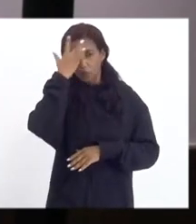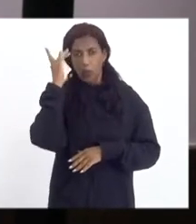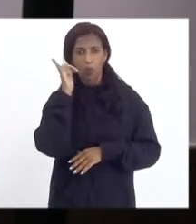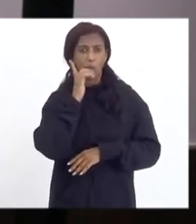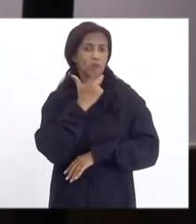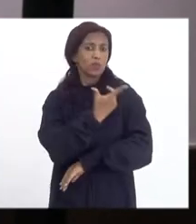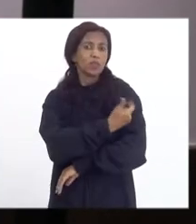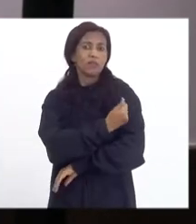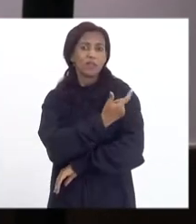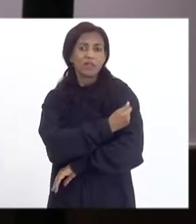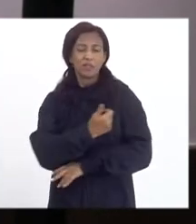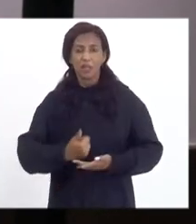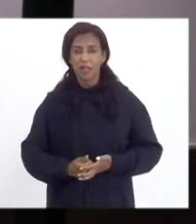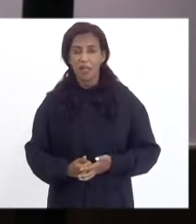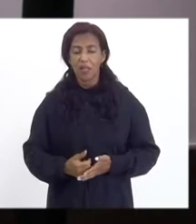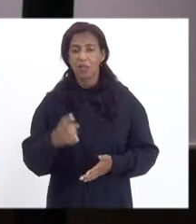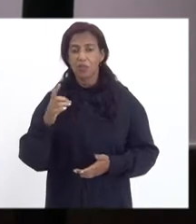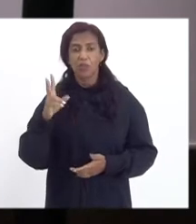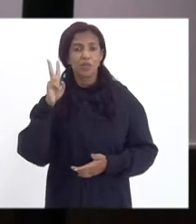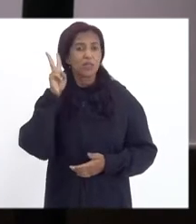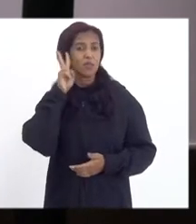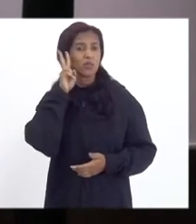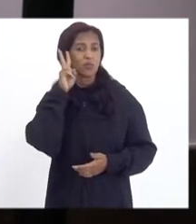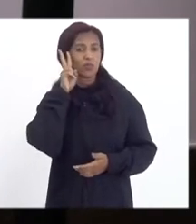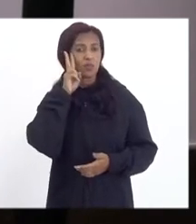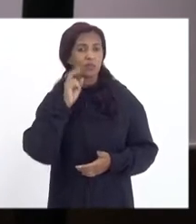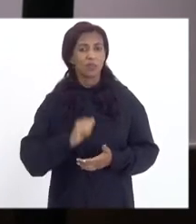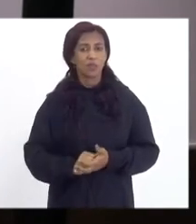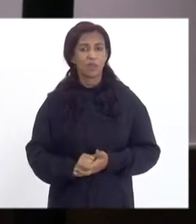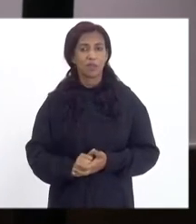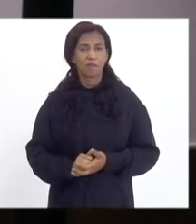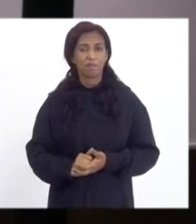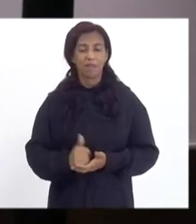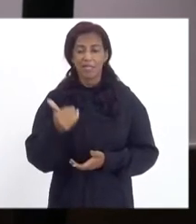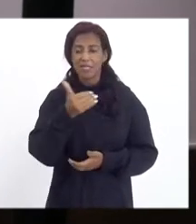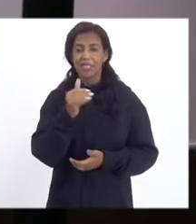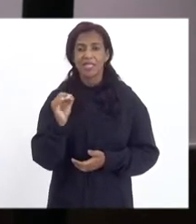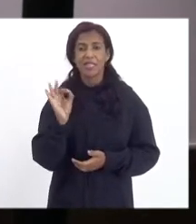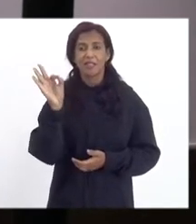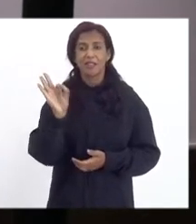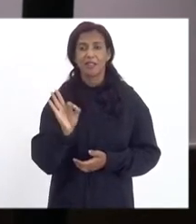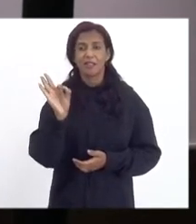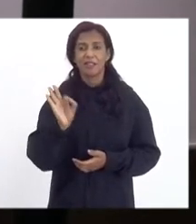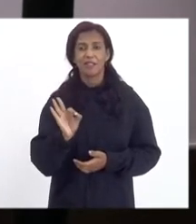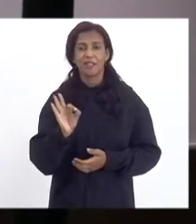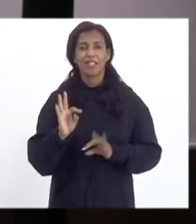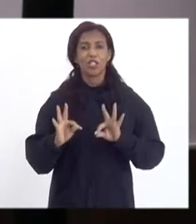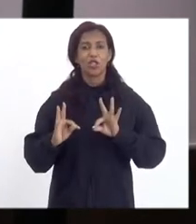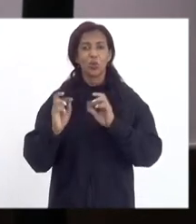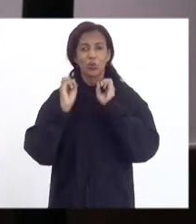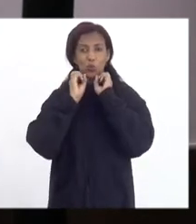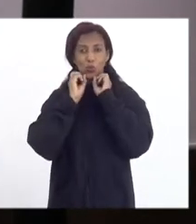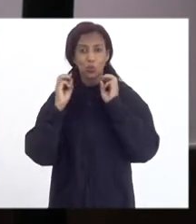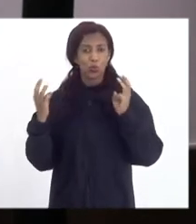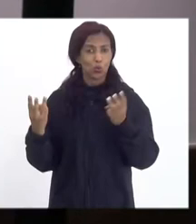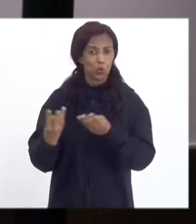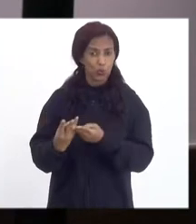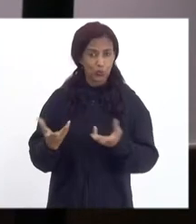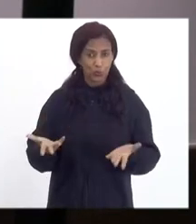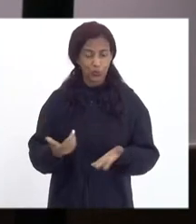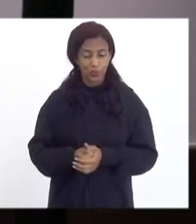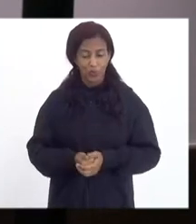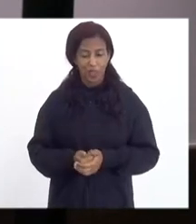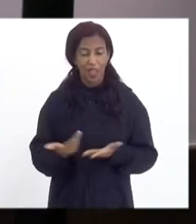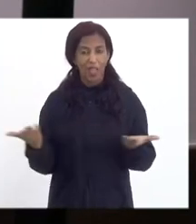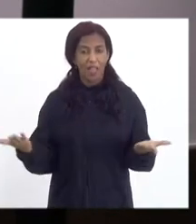de liberar, a partir de segunda-feira, frequência de 100% em todas as casas de espetáculos. Uhum. Agora